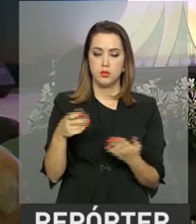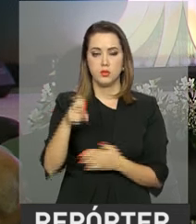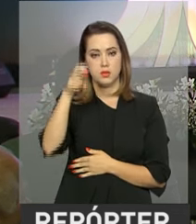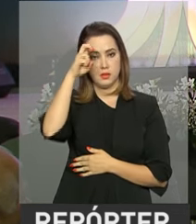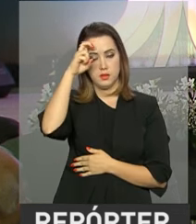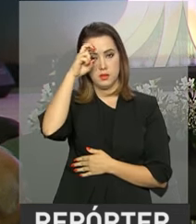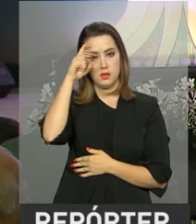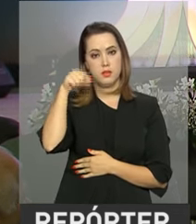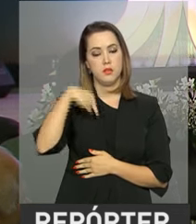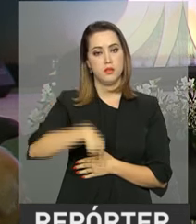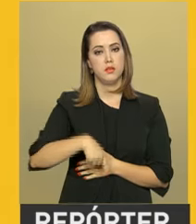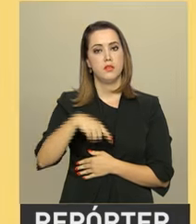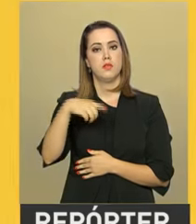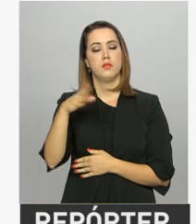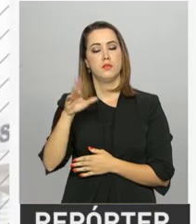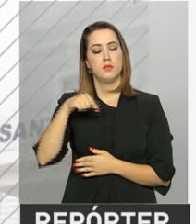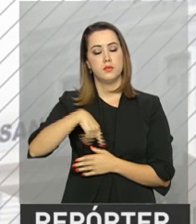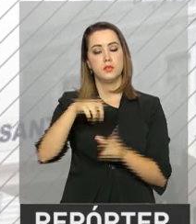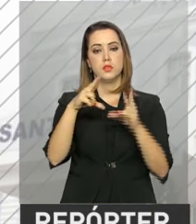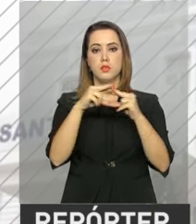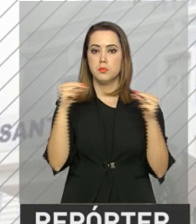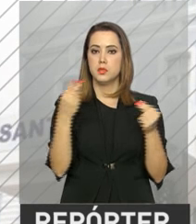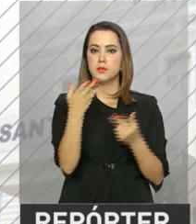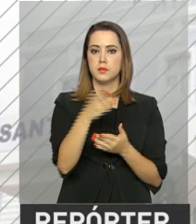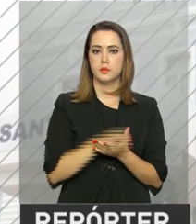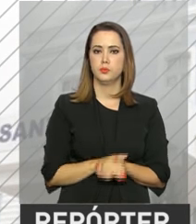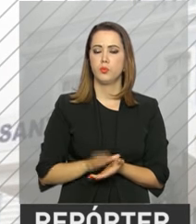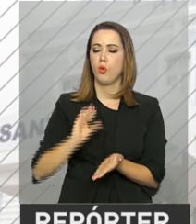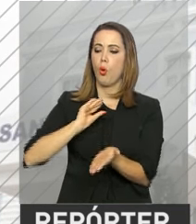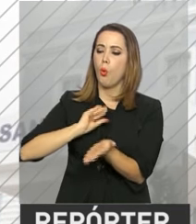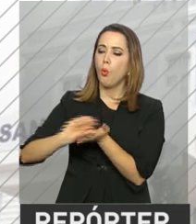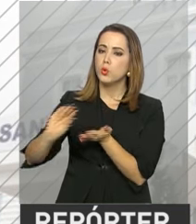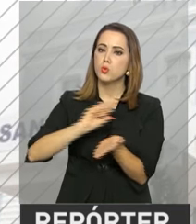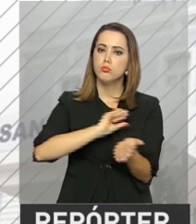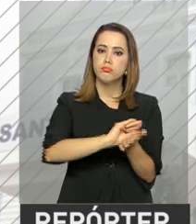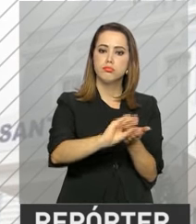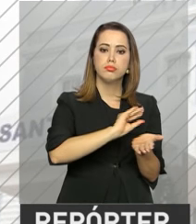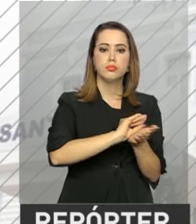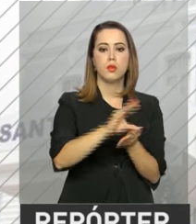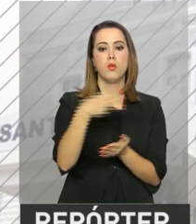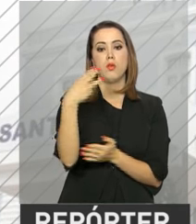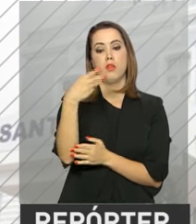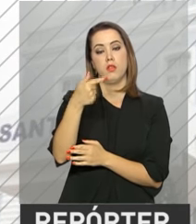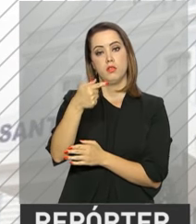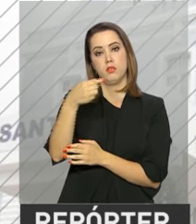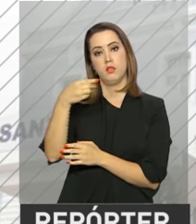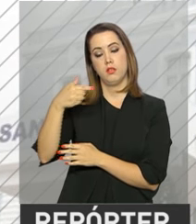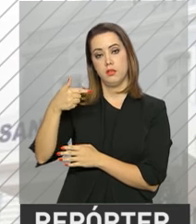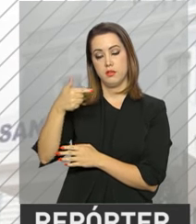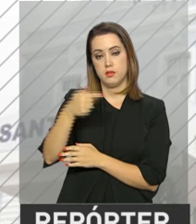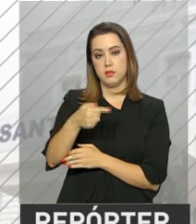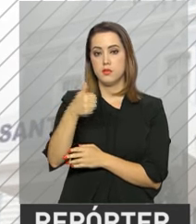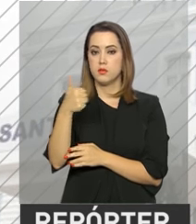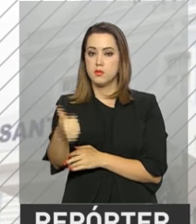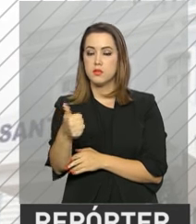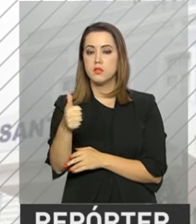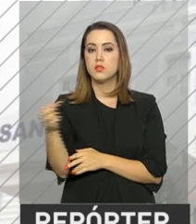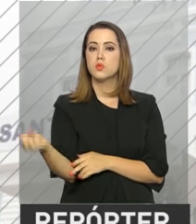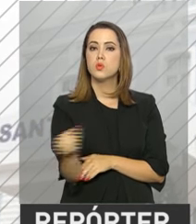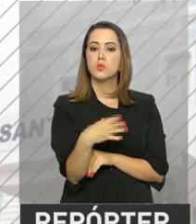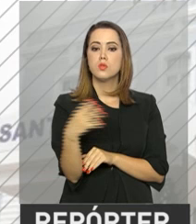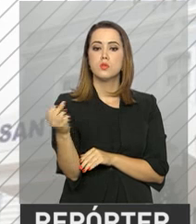um congresso em Brasília. A maior parte dos valores liberados, 371 milhões, é para